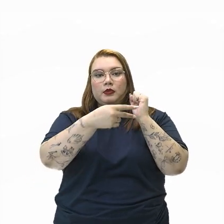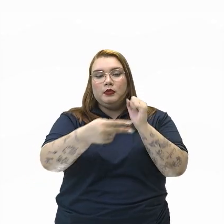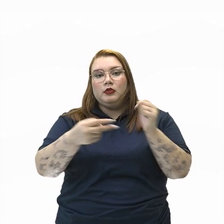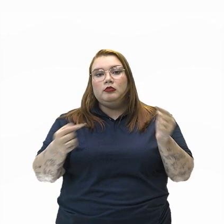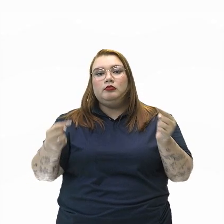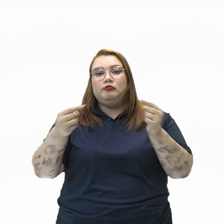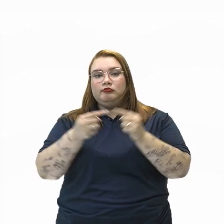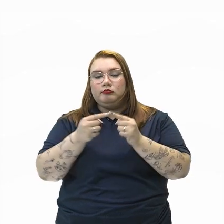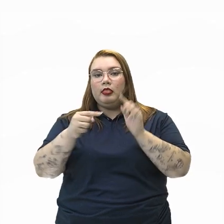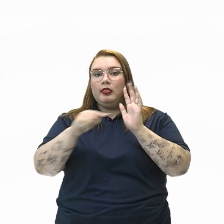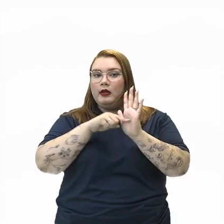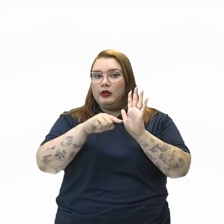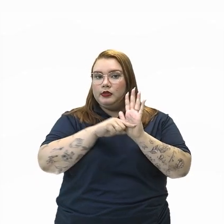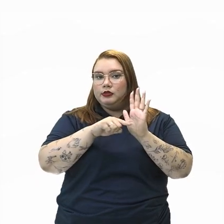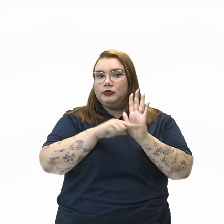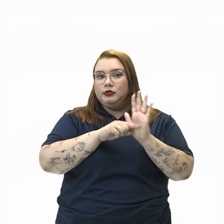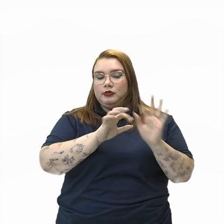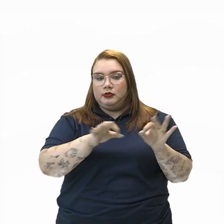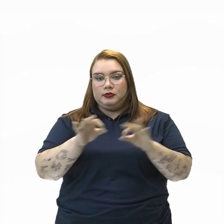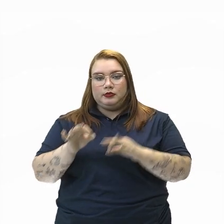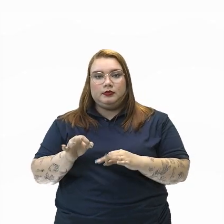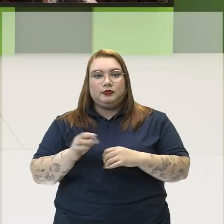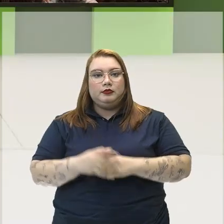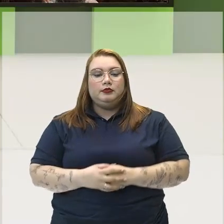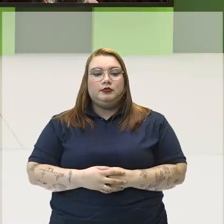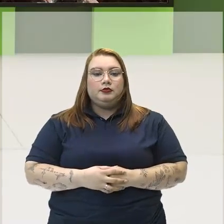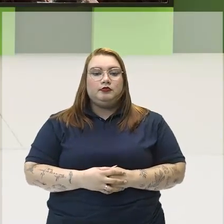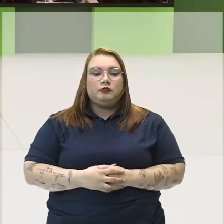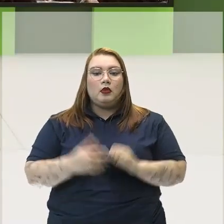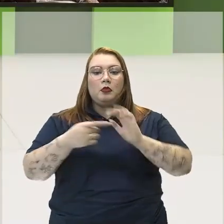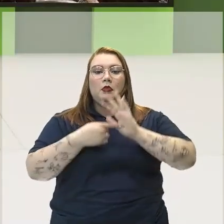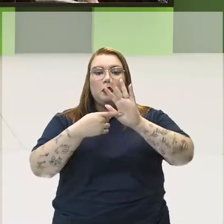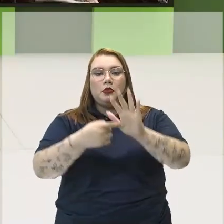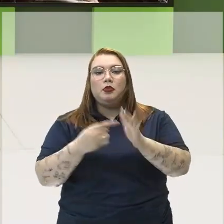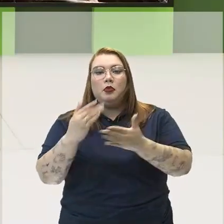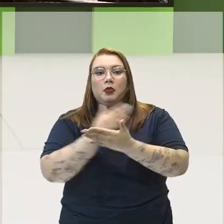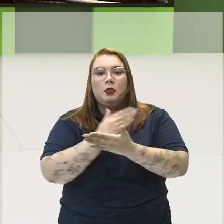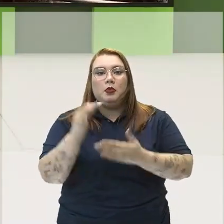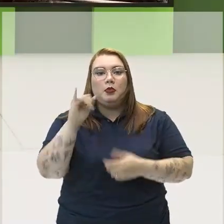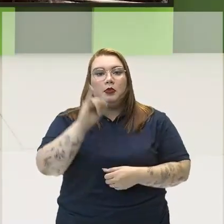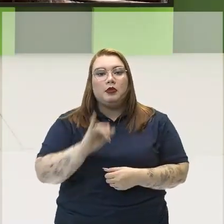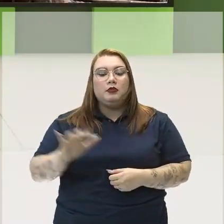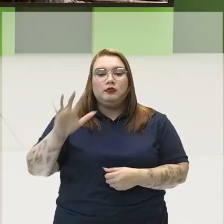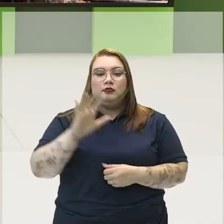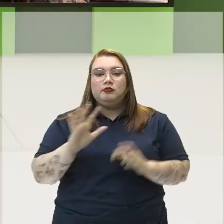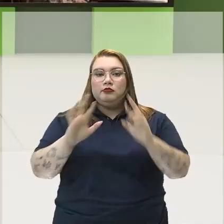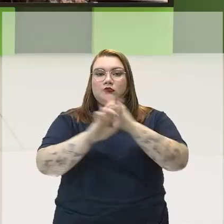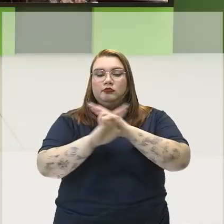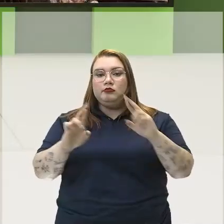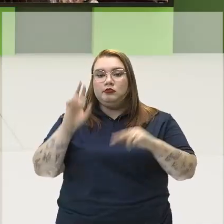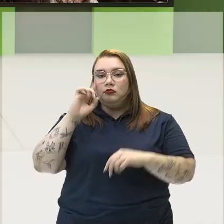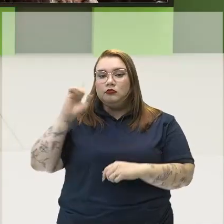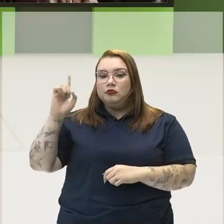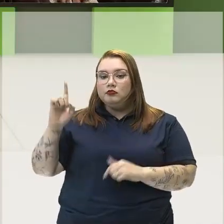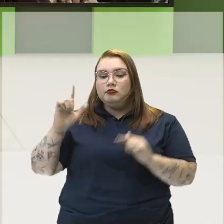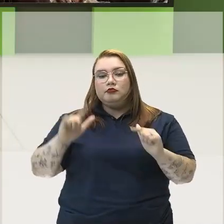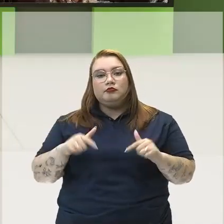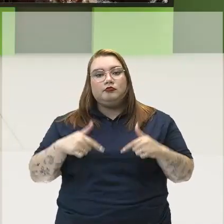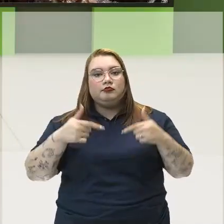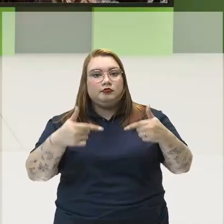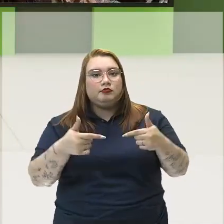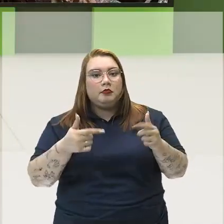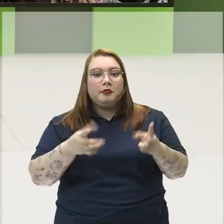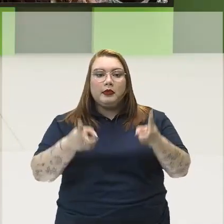forma negativa, tá certo? E aqui a gente trouxe algumas imagens relacionadas a essas ações. A